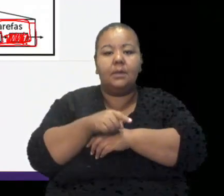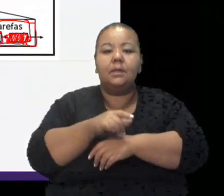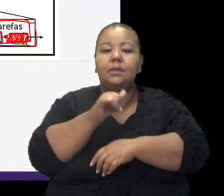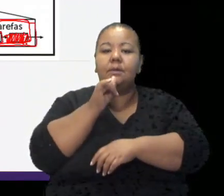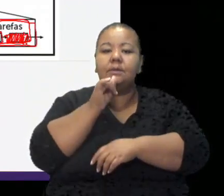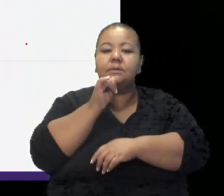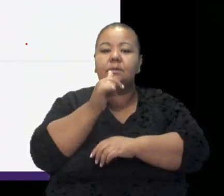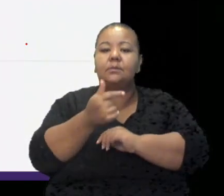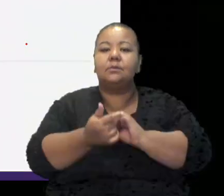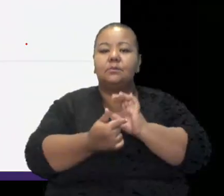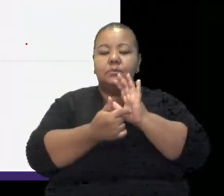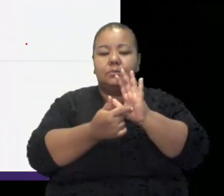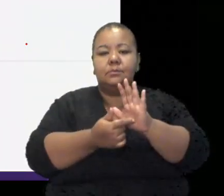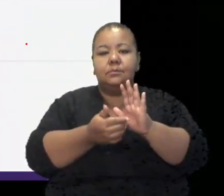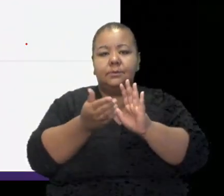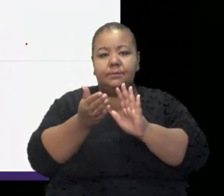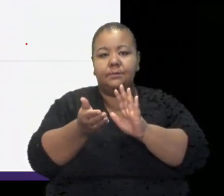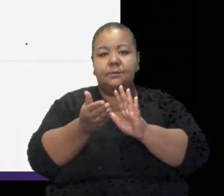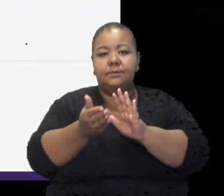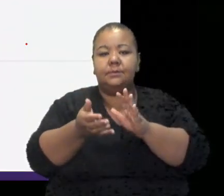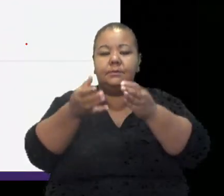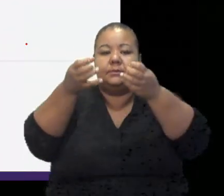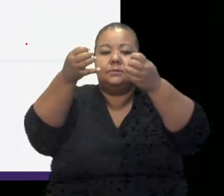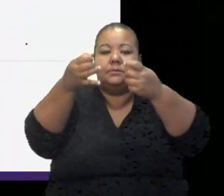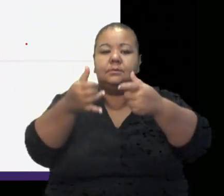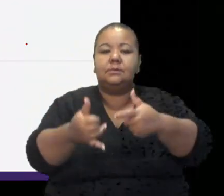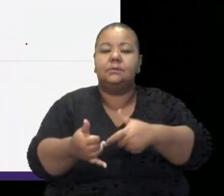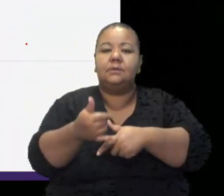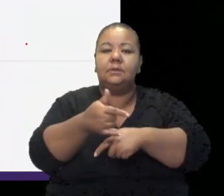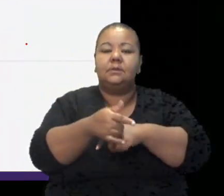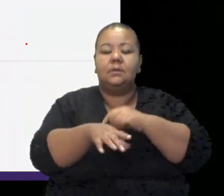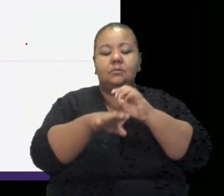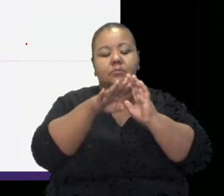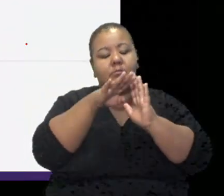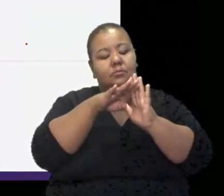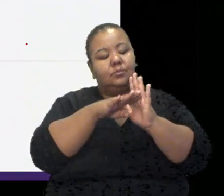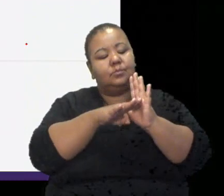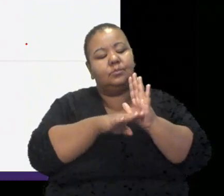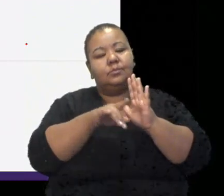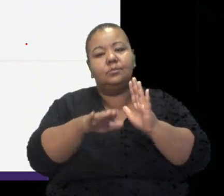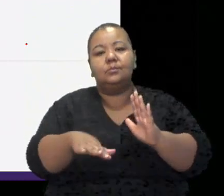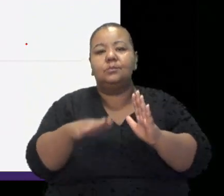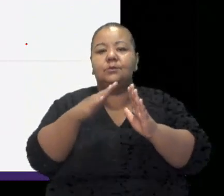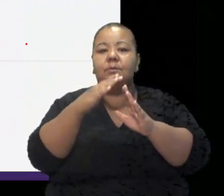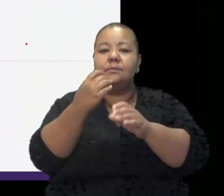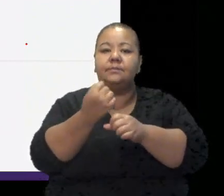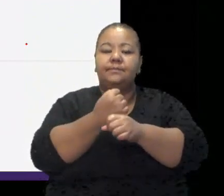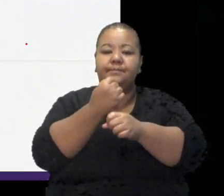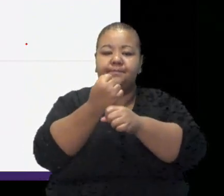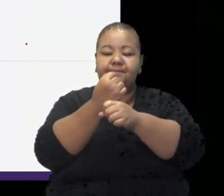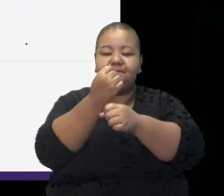que eu trouxe para você, que fala da hierarquia do processo de uma padaria.